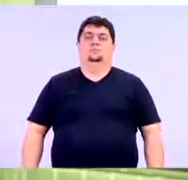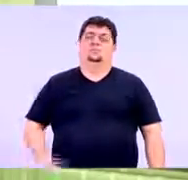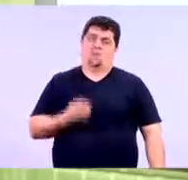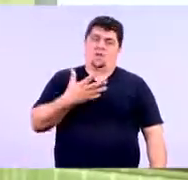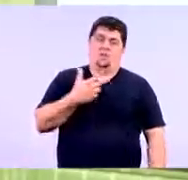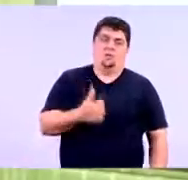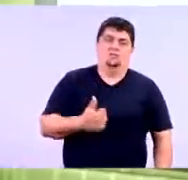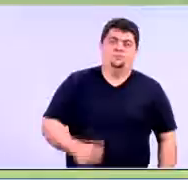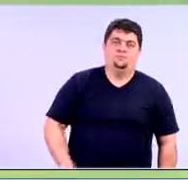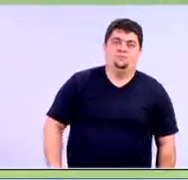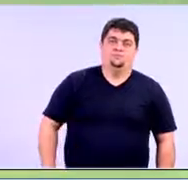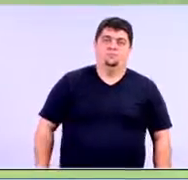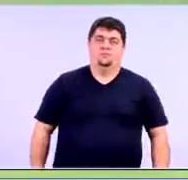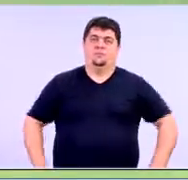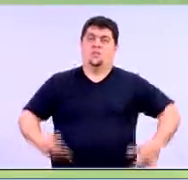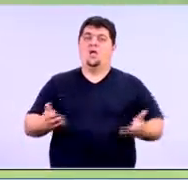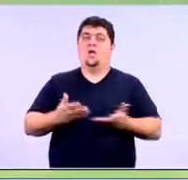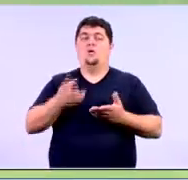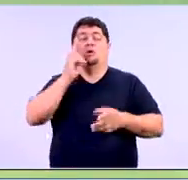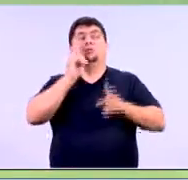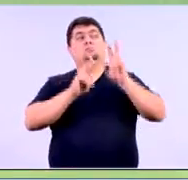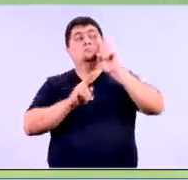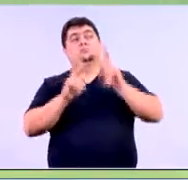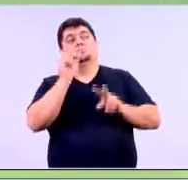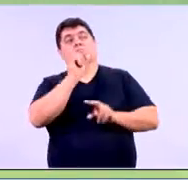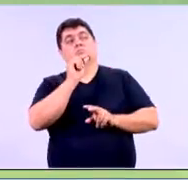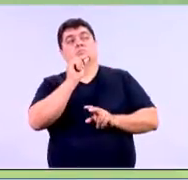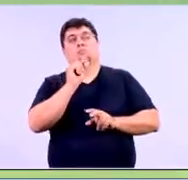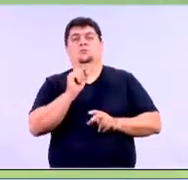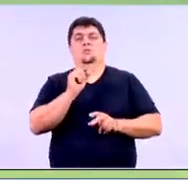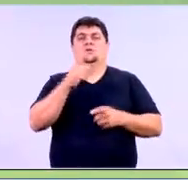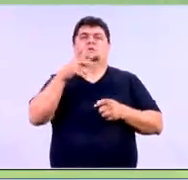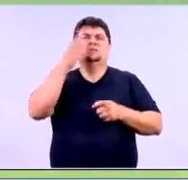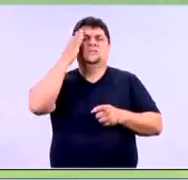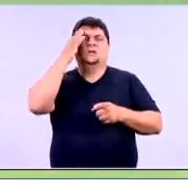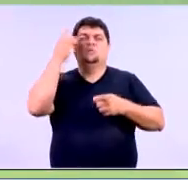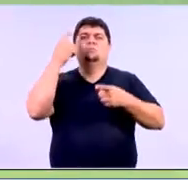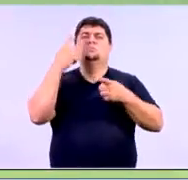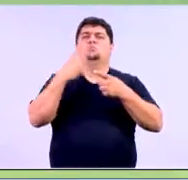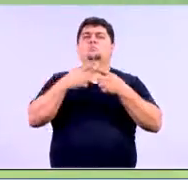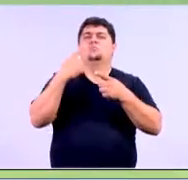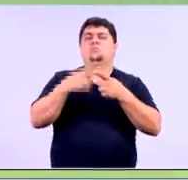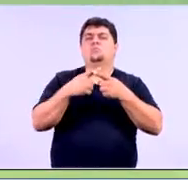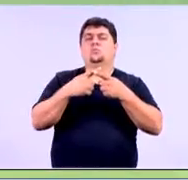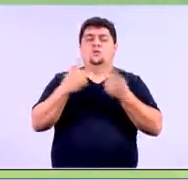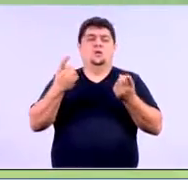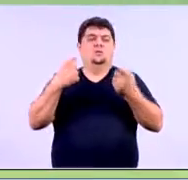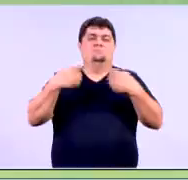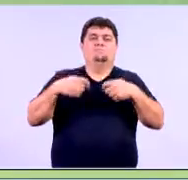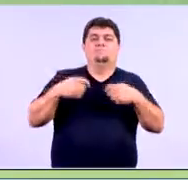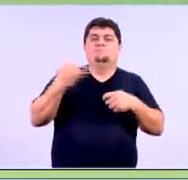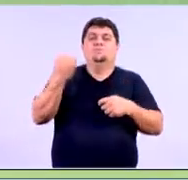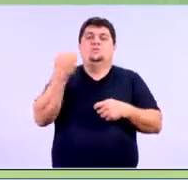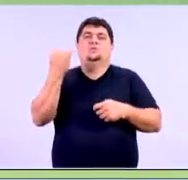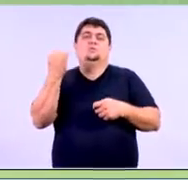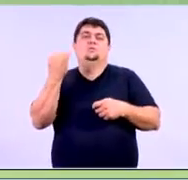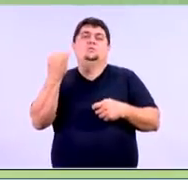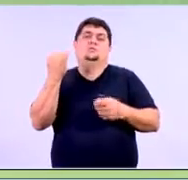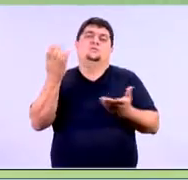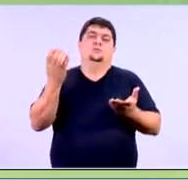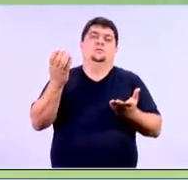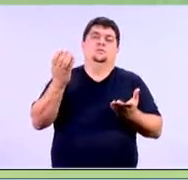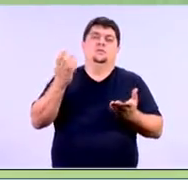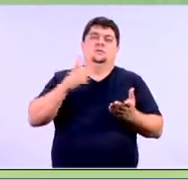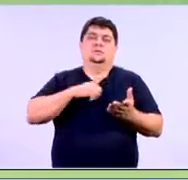Muito bem. Agora vamos dar uma olhada. Vocês sabem o porquê e qual é a necessidade de nós termos